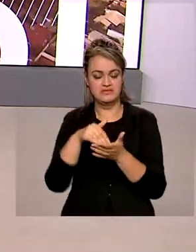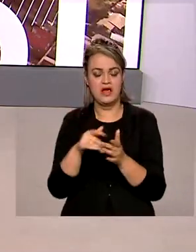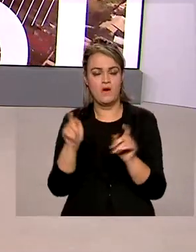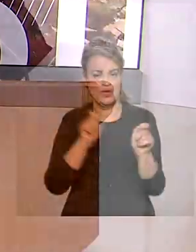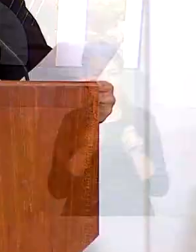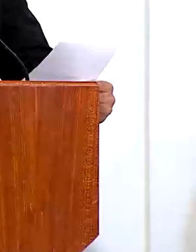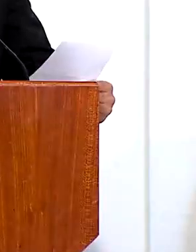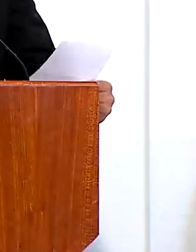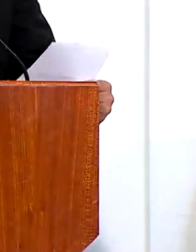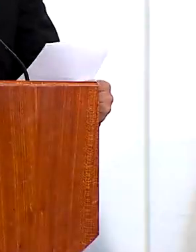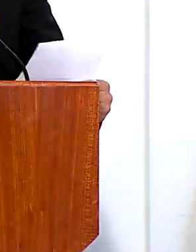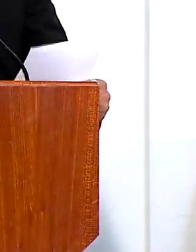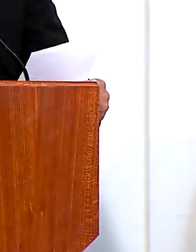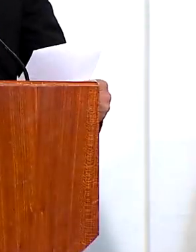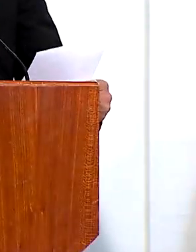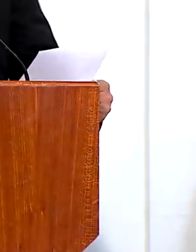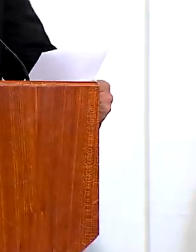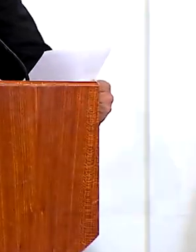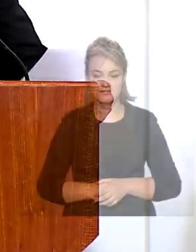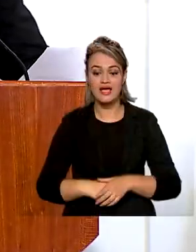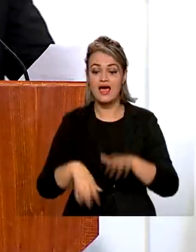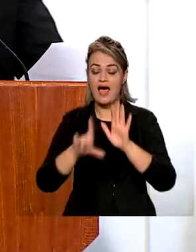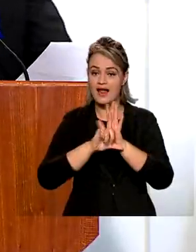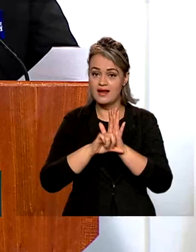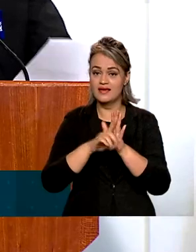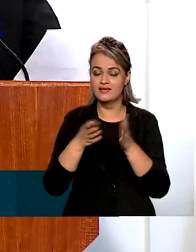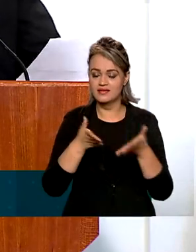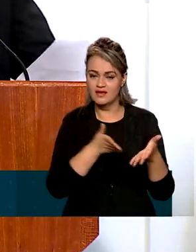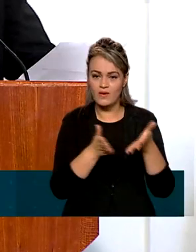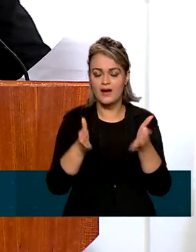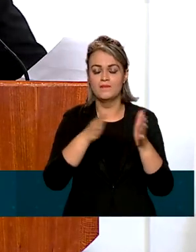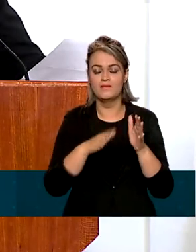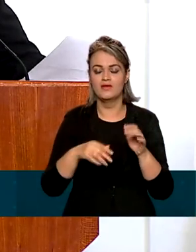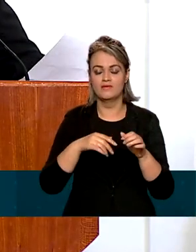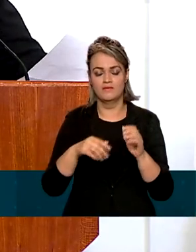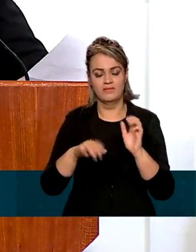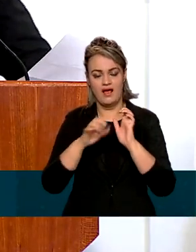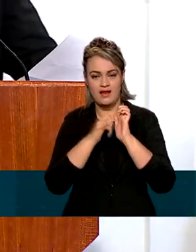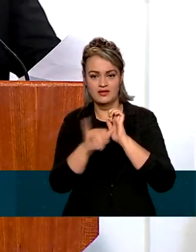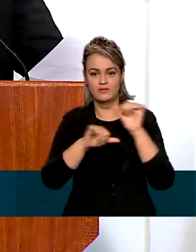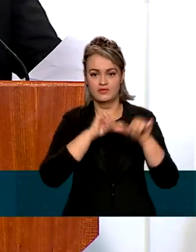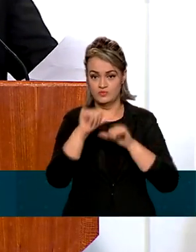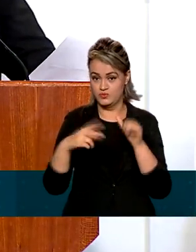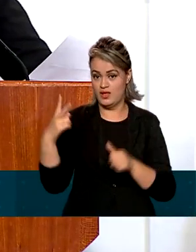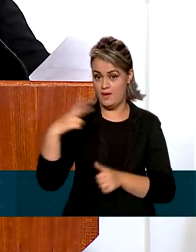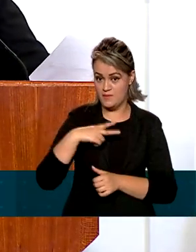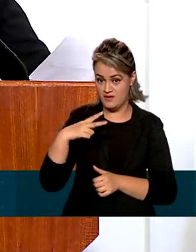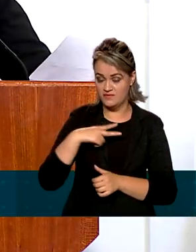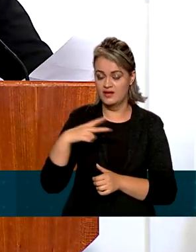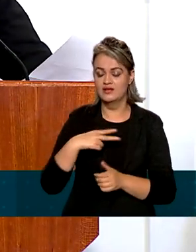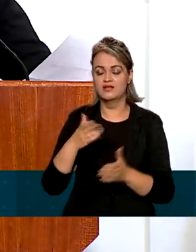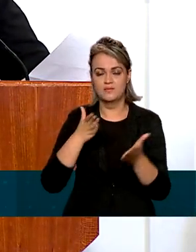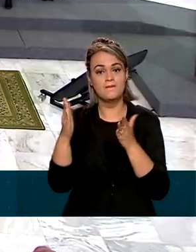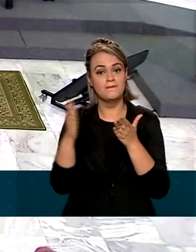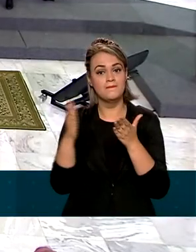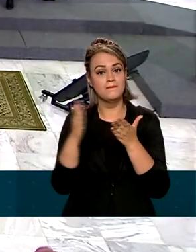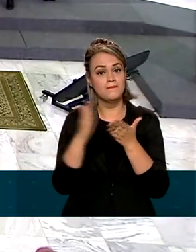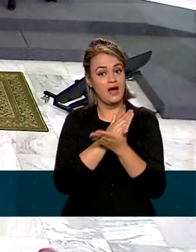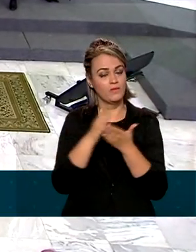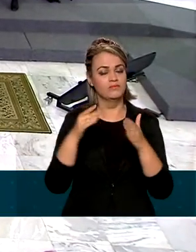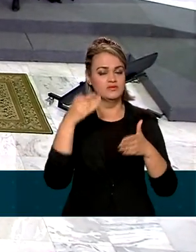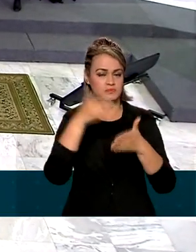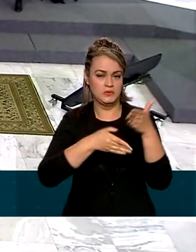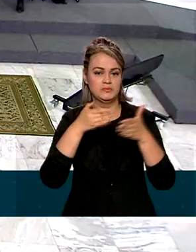A lei que abre caminho para a capitalização da Eletrobras foi sancionada com alguns vetos. O